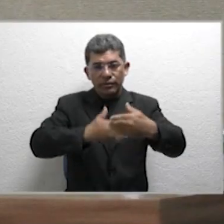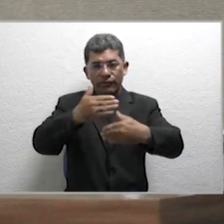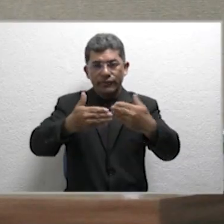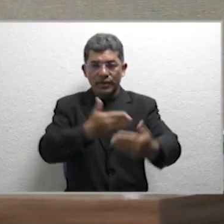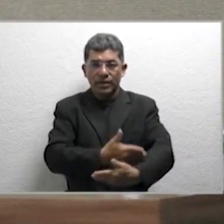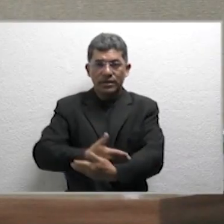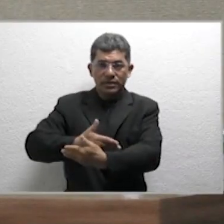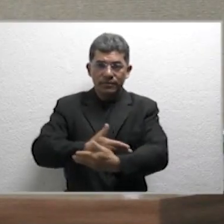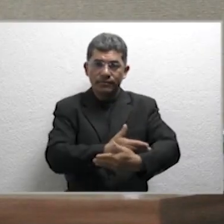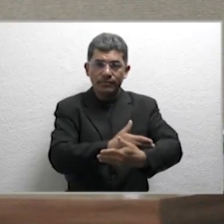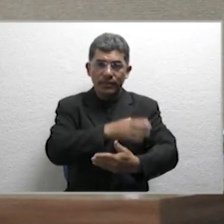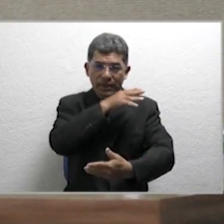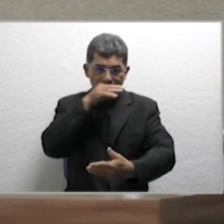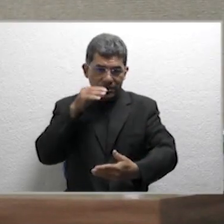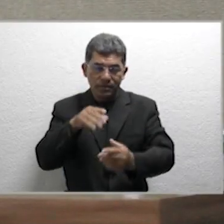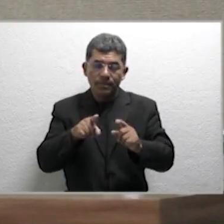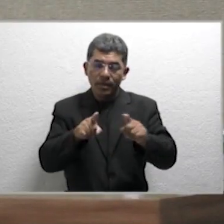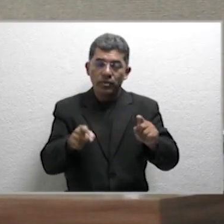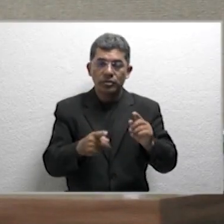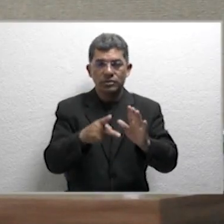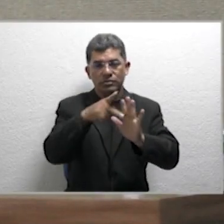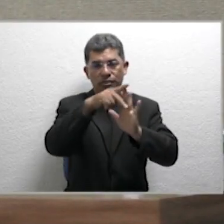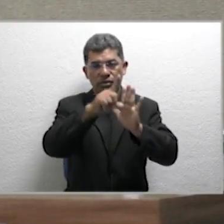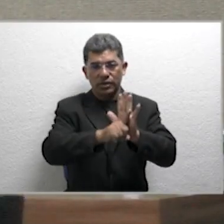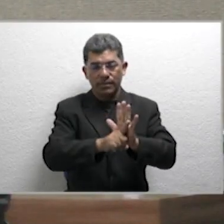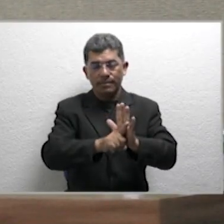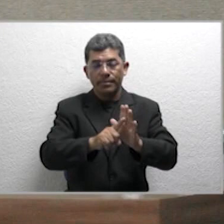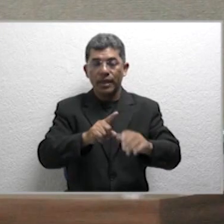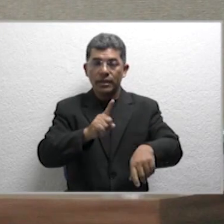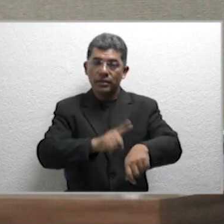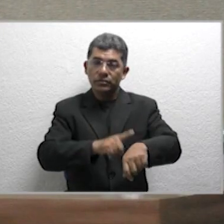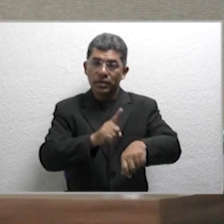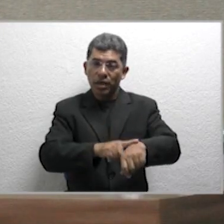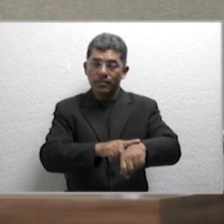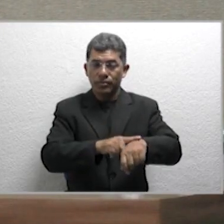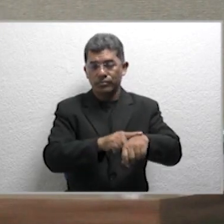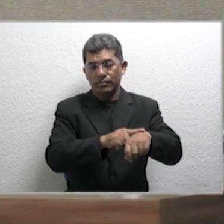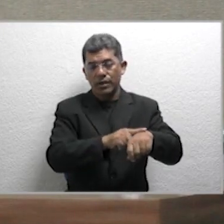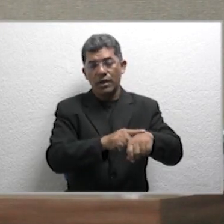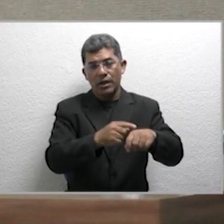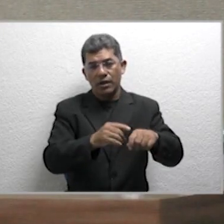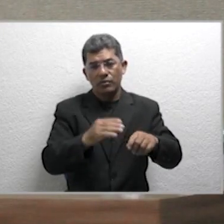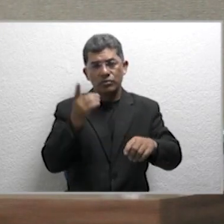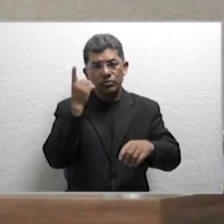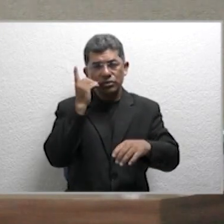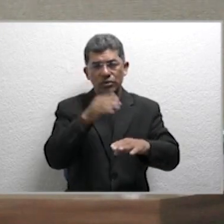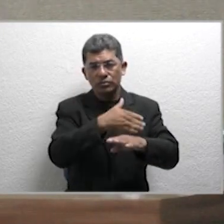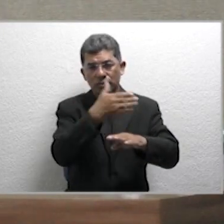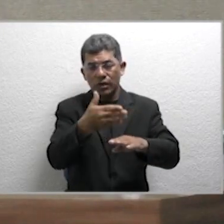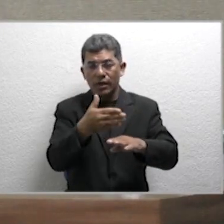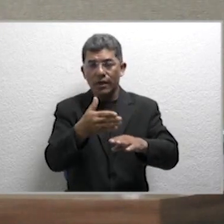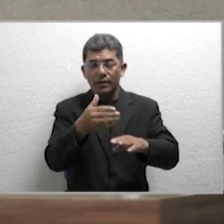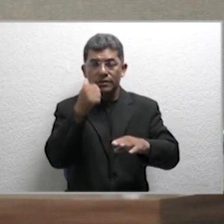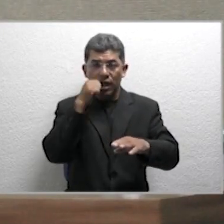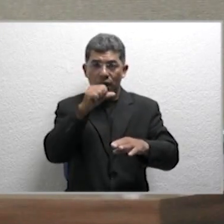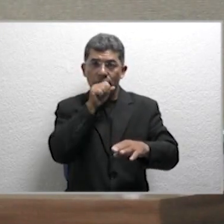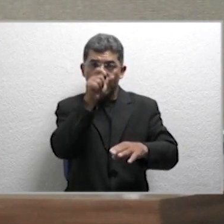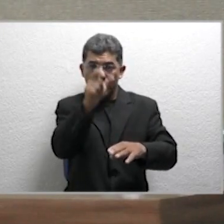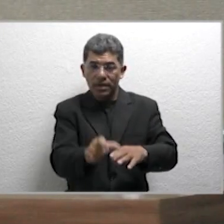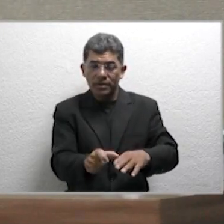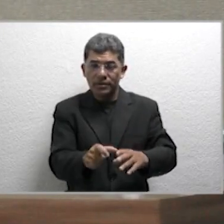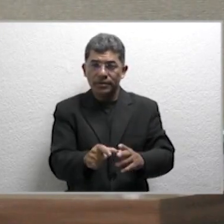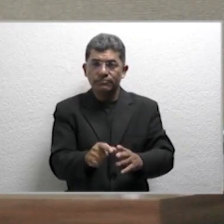está protocolando essa lei para que o tempo de licença maternidade só possa contar para essas mães que são